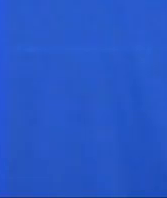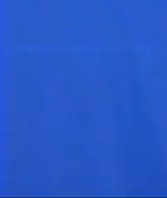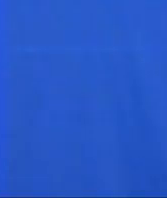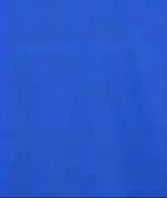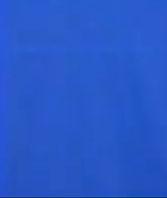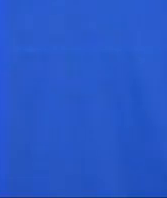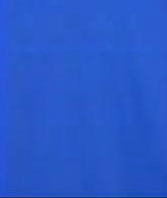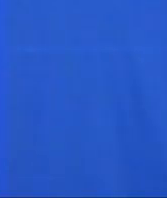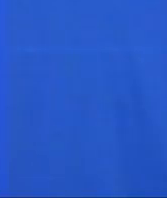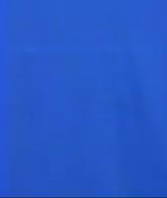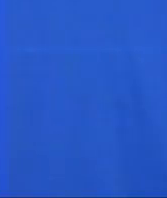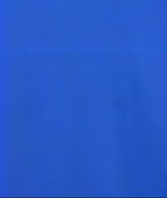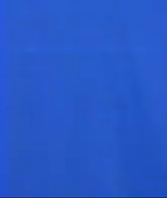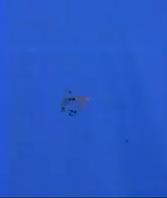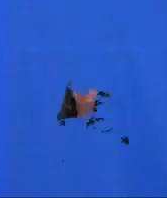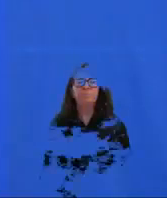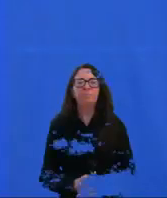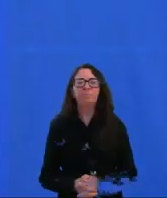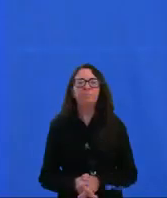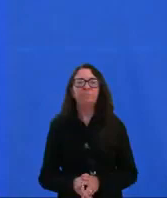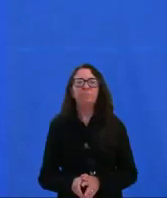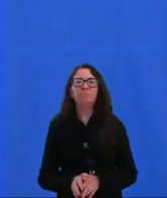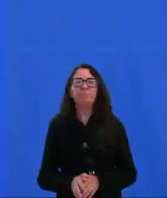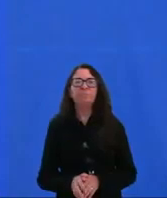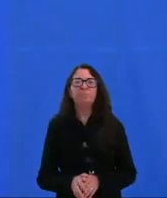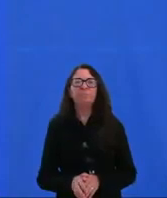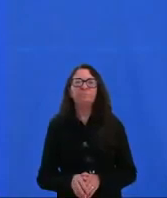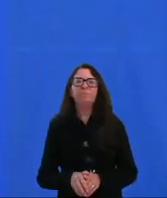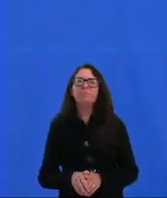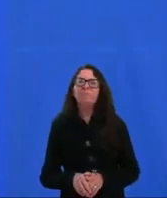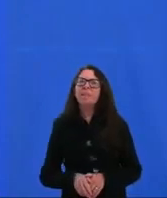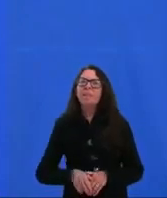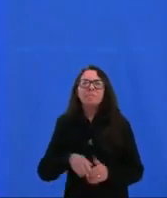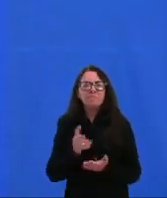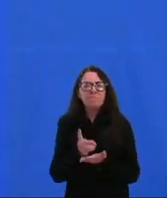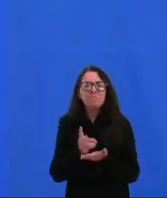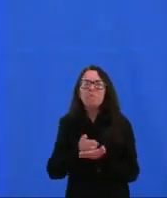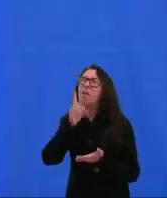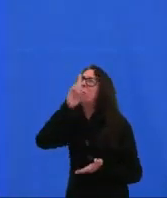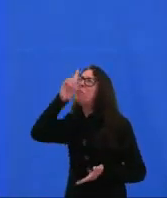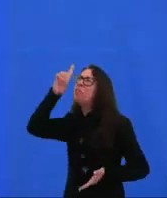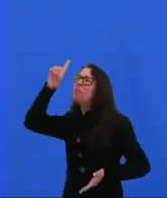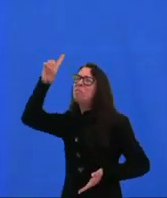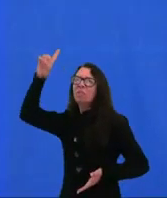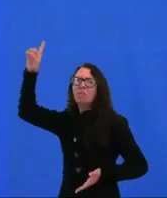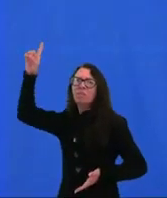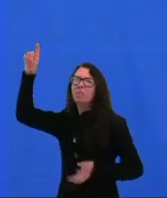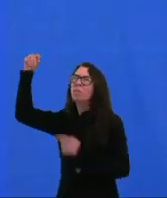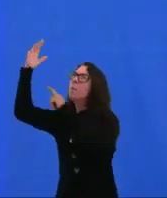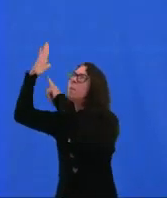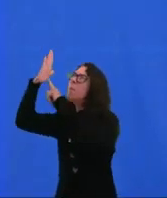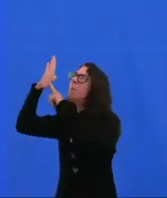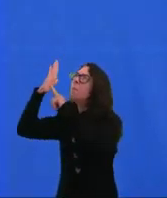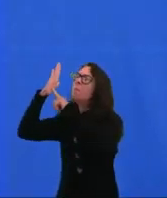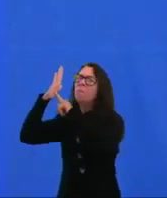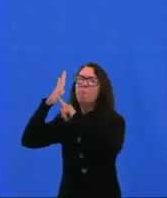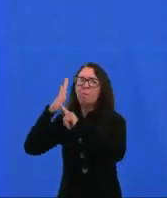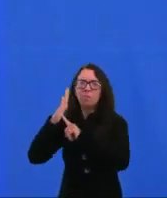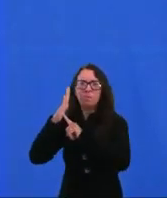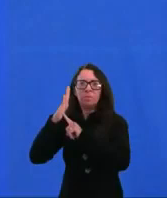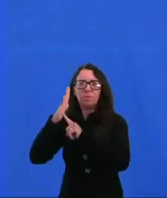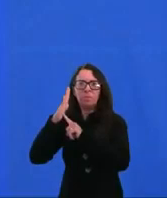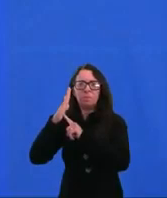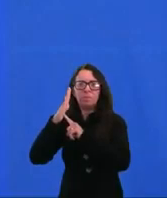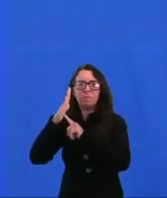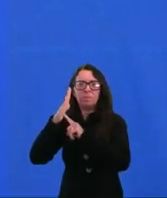maneira, permitir que a presença e a atividade de Deus sejam expressas por intermédio de